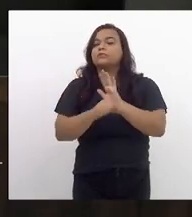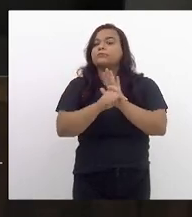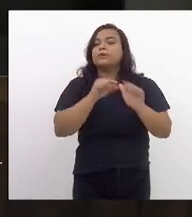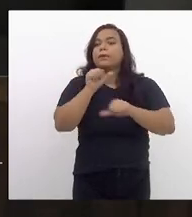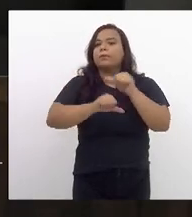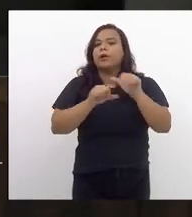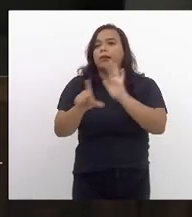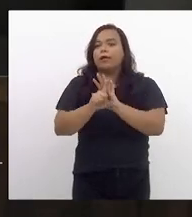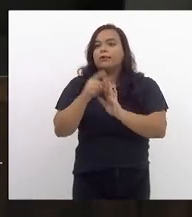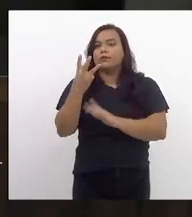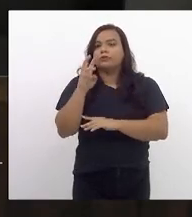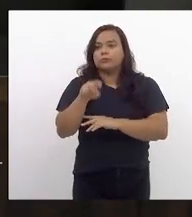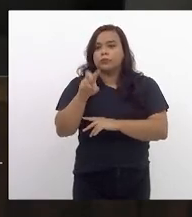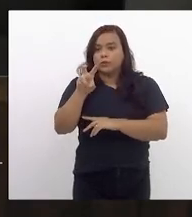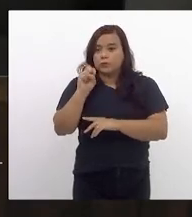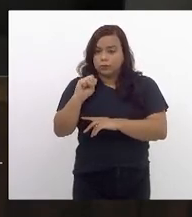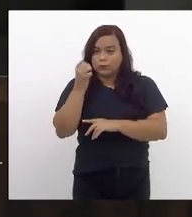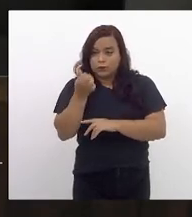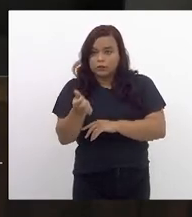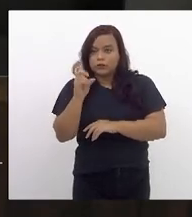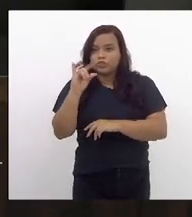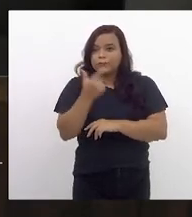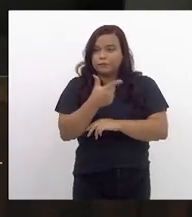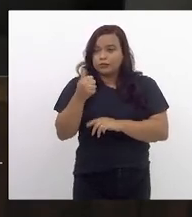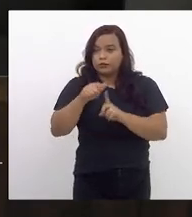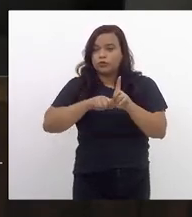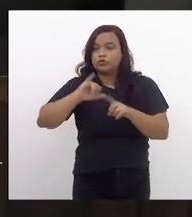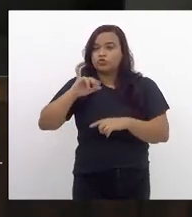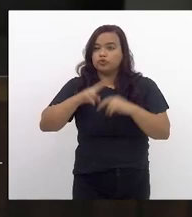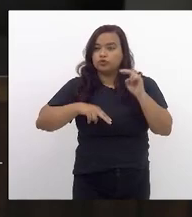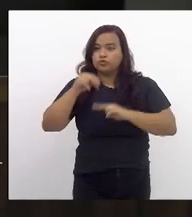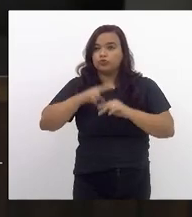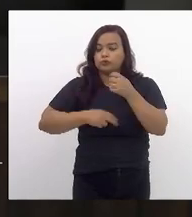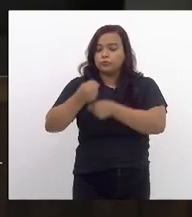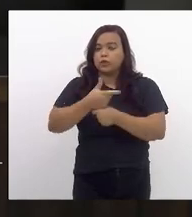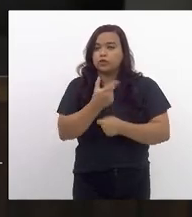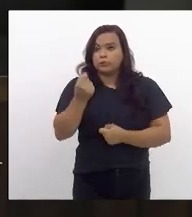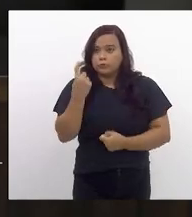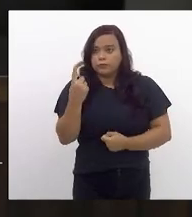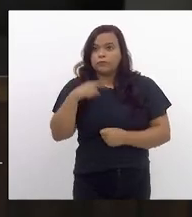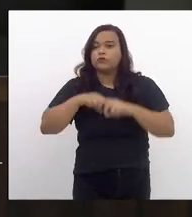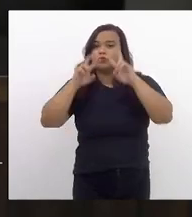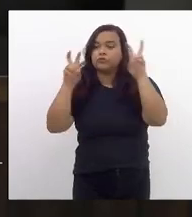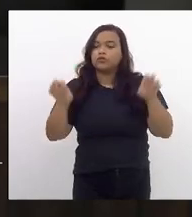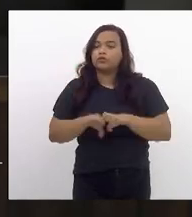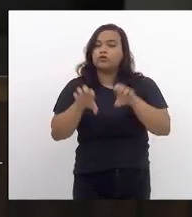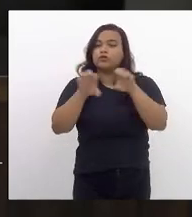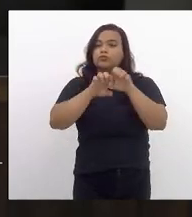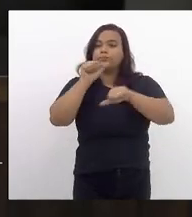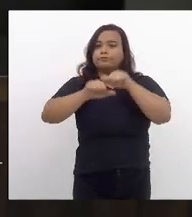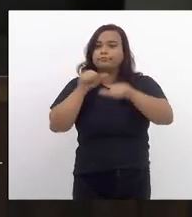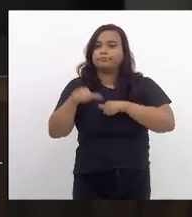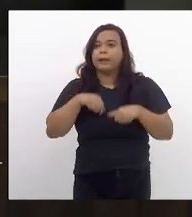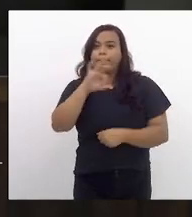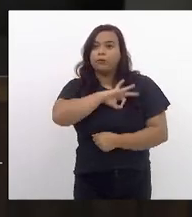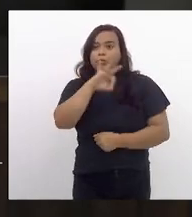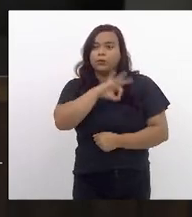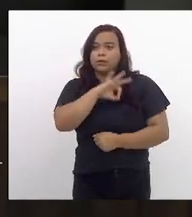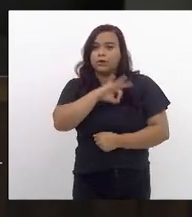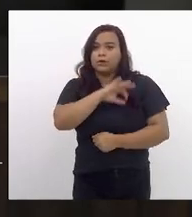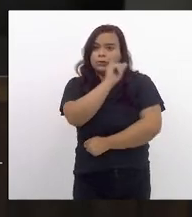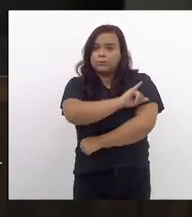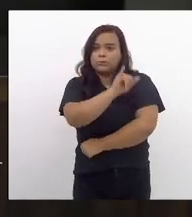lei 3586 de 21 de junho de 2001, que dispõe sobre a reestruturação do quadro permanente da Polícia Civil do Estado do Rio de Janeiro. Antes de